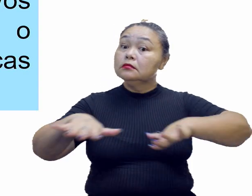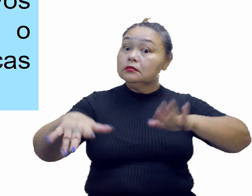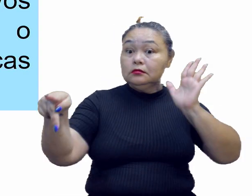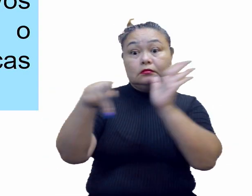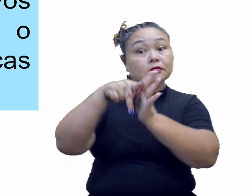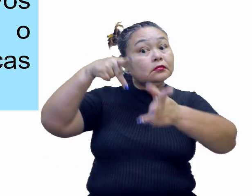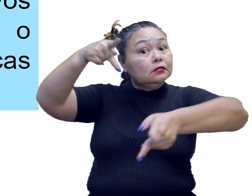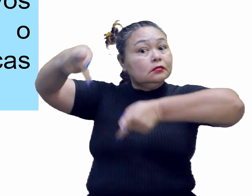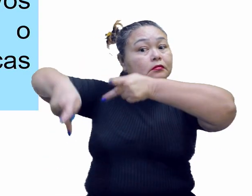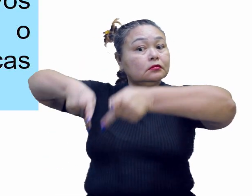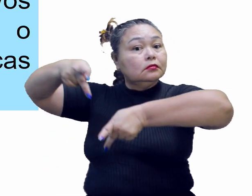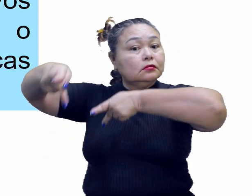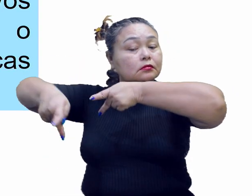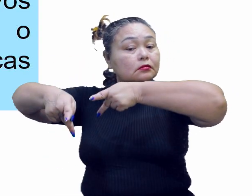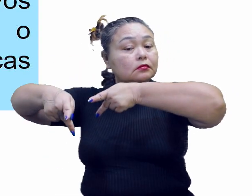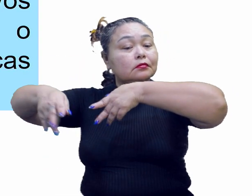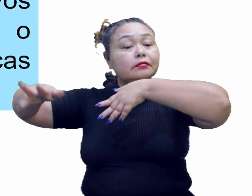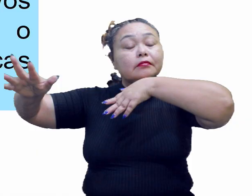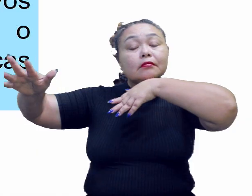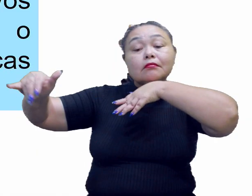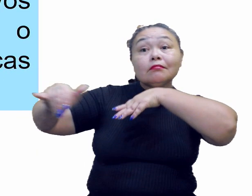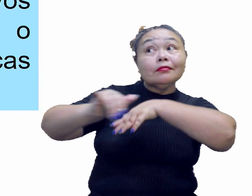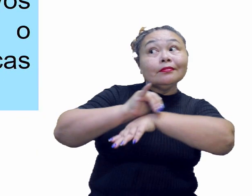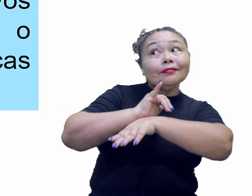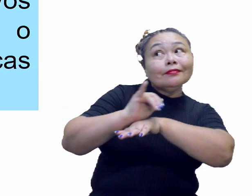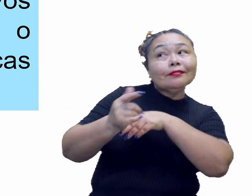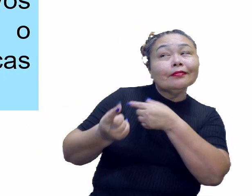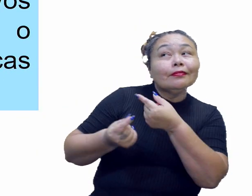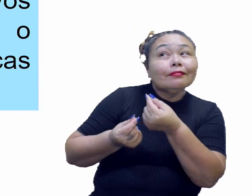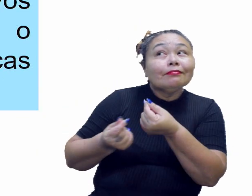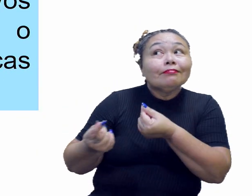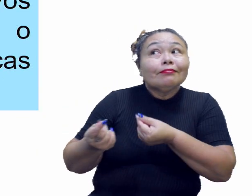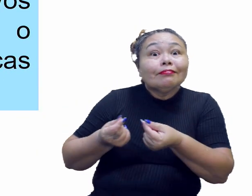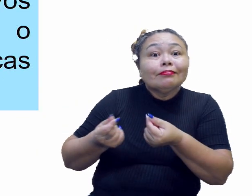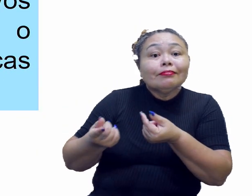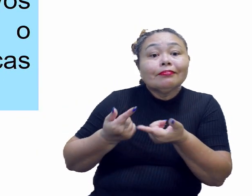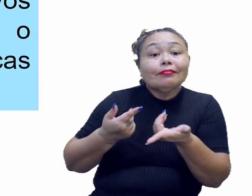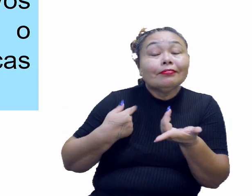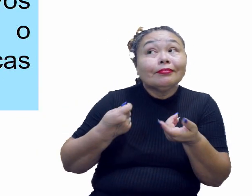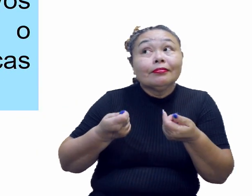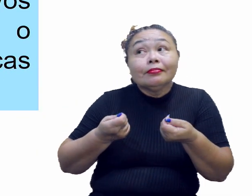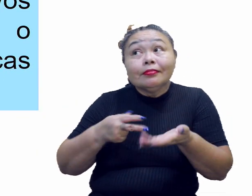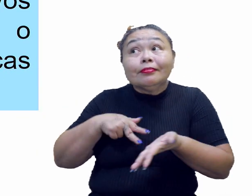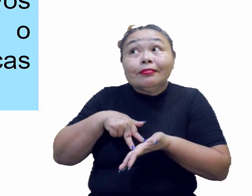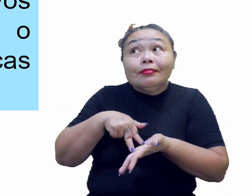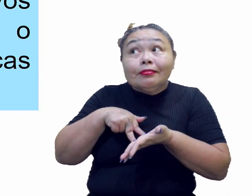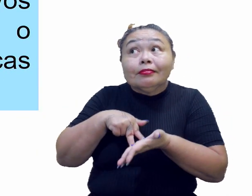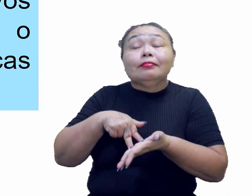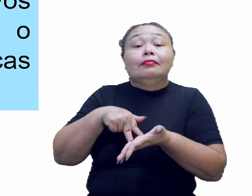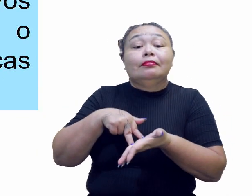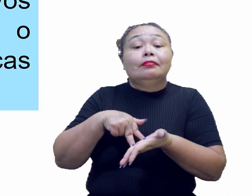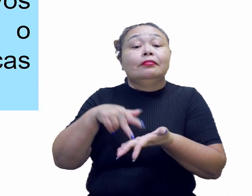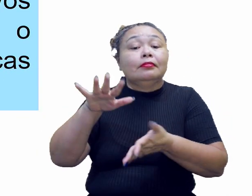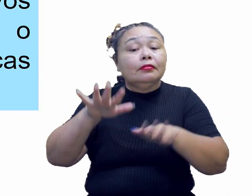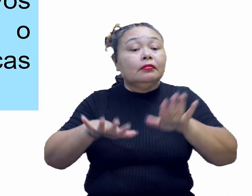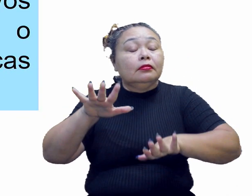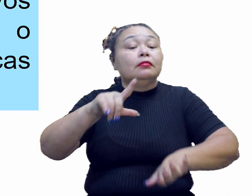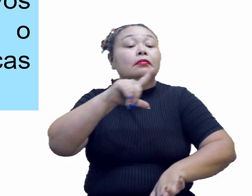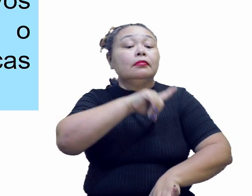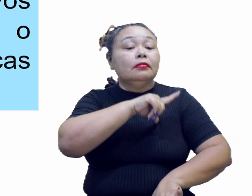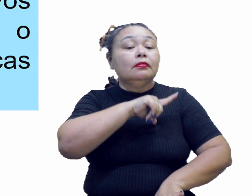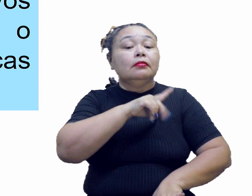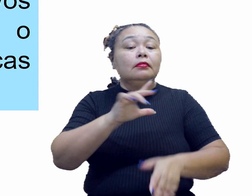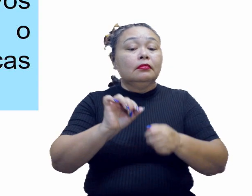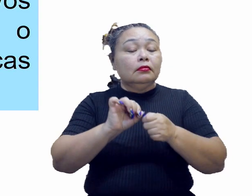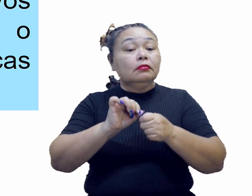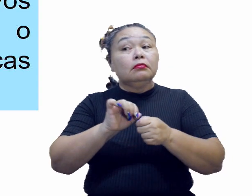movimentos populares e estratégias de negociação e resistência. Em muitos